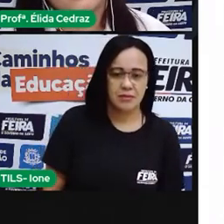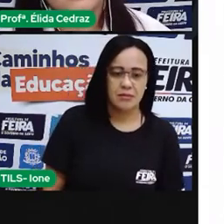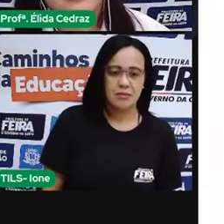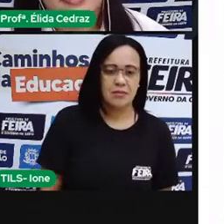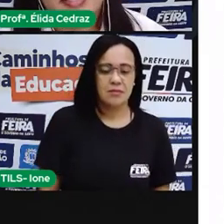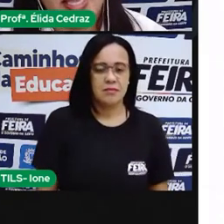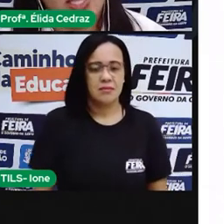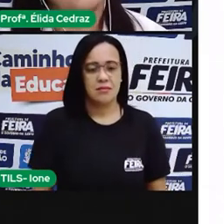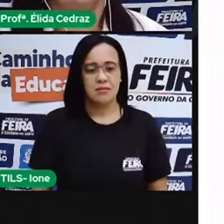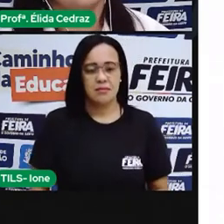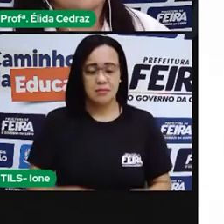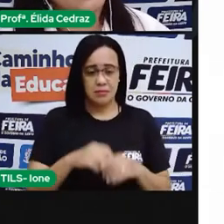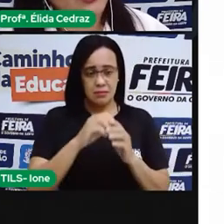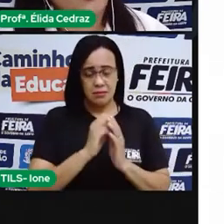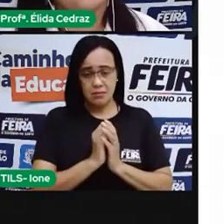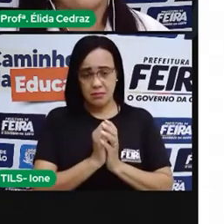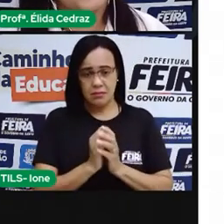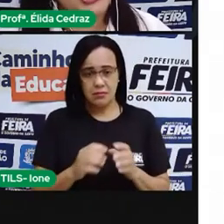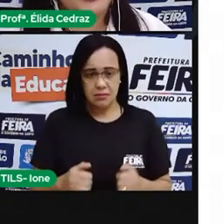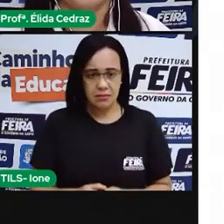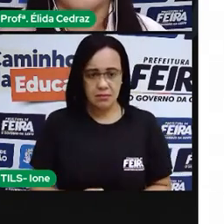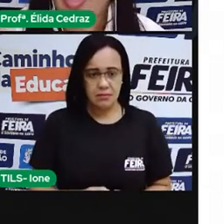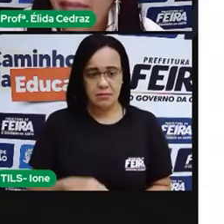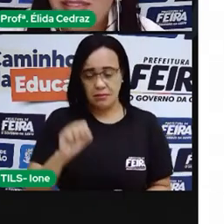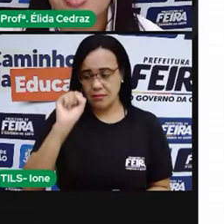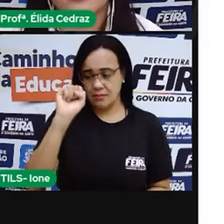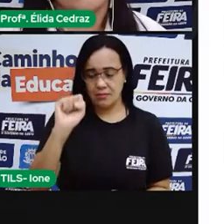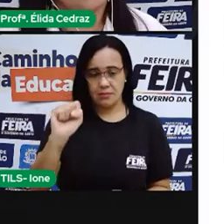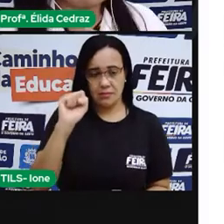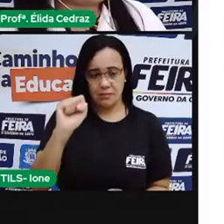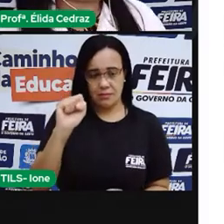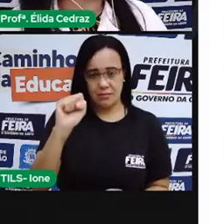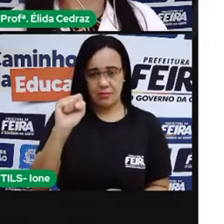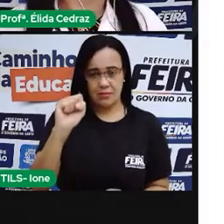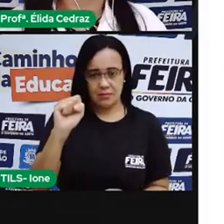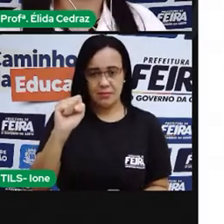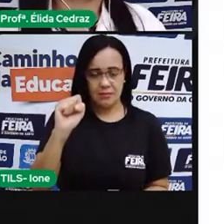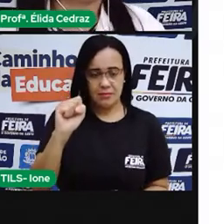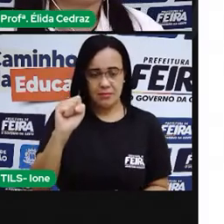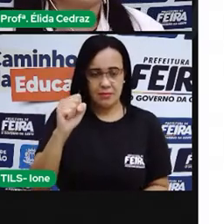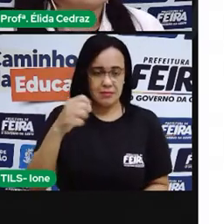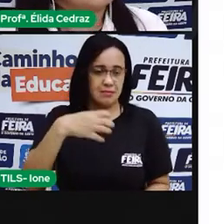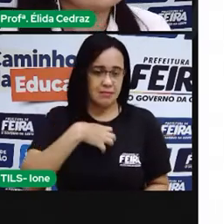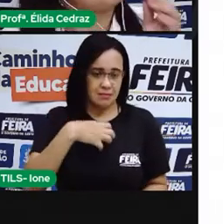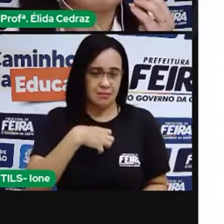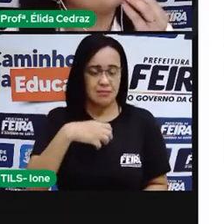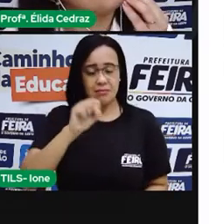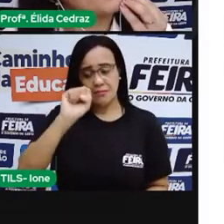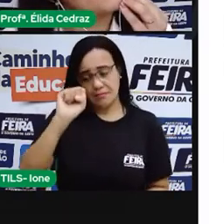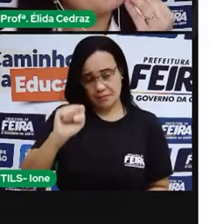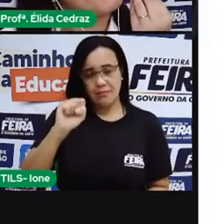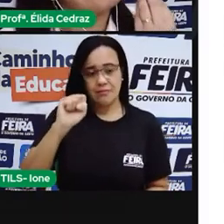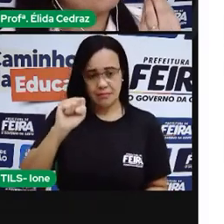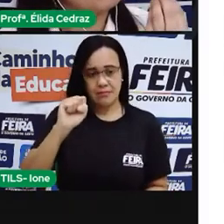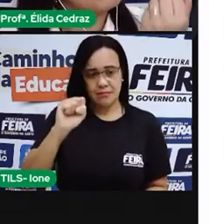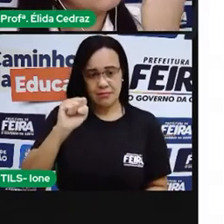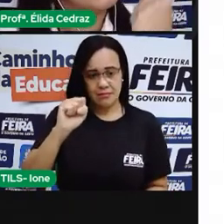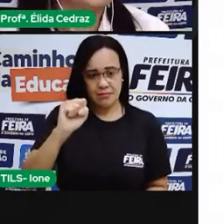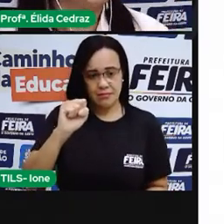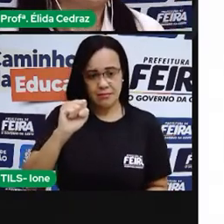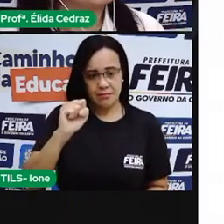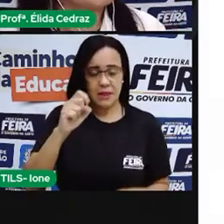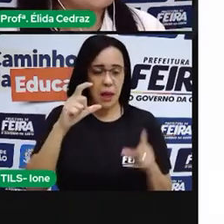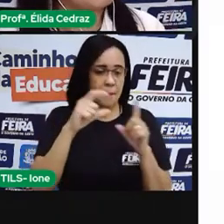S inicial tem som de S, como nós acabamos de ver e perceber a